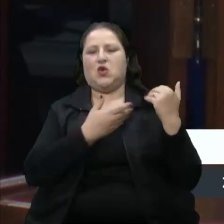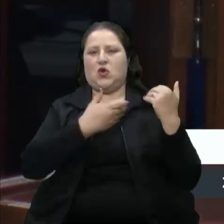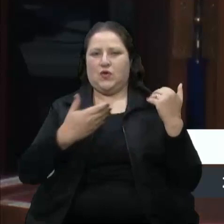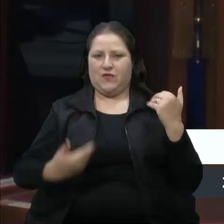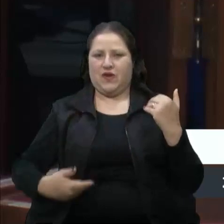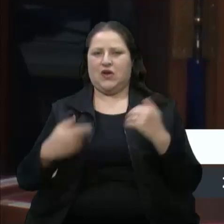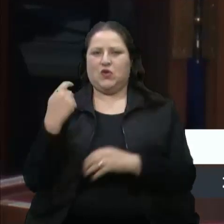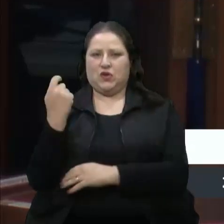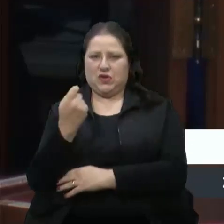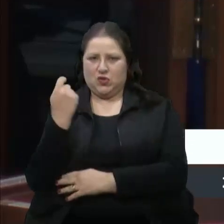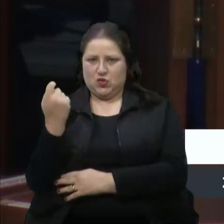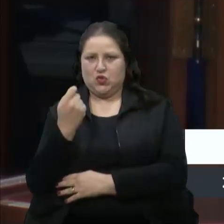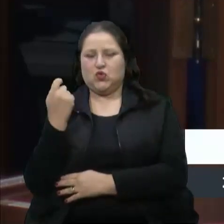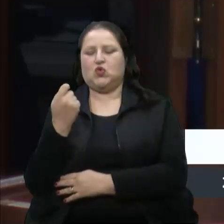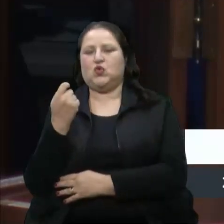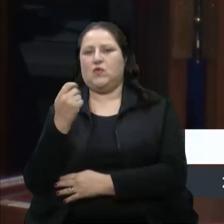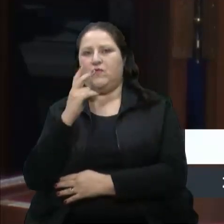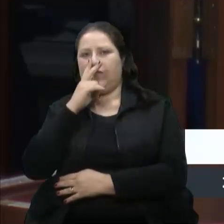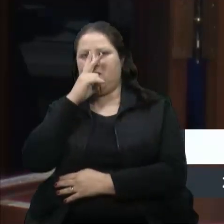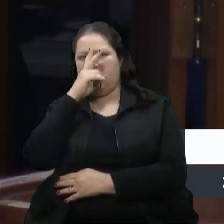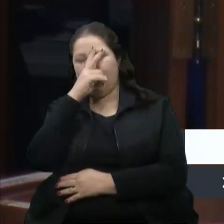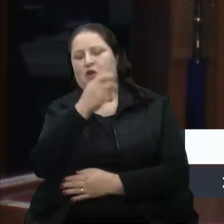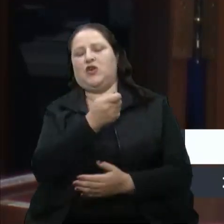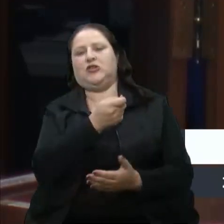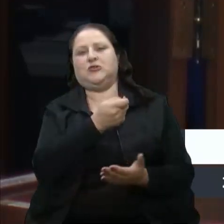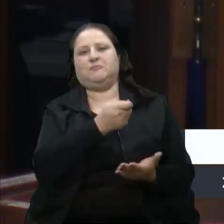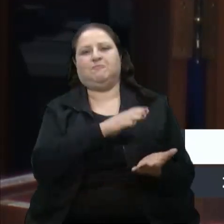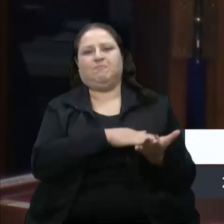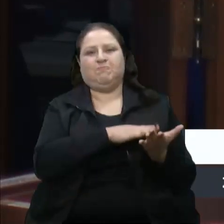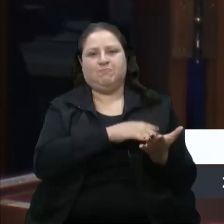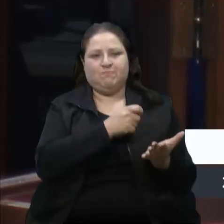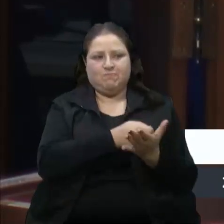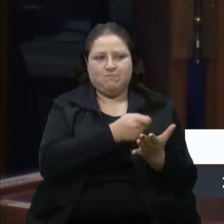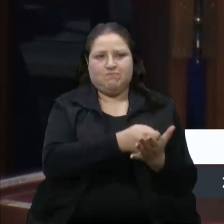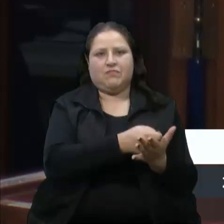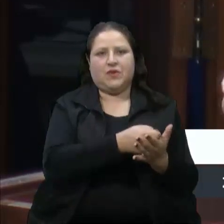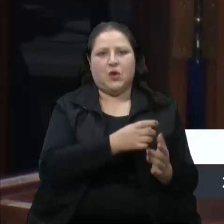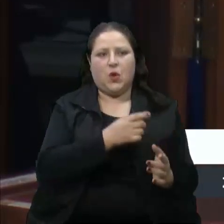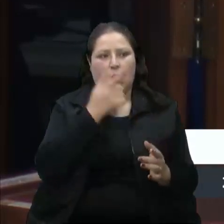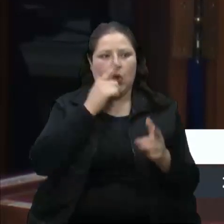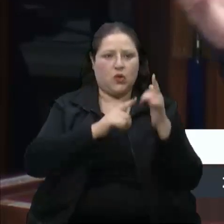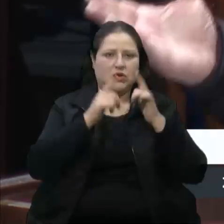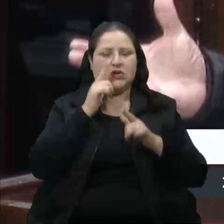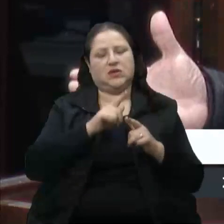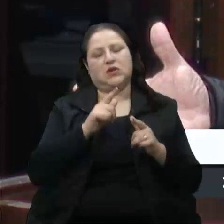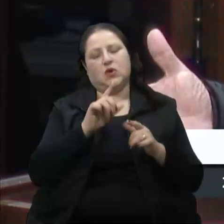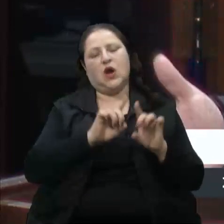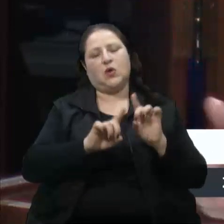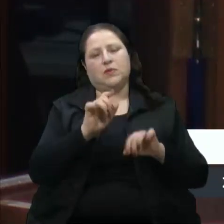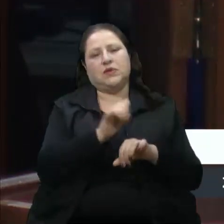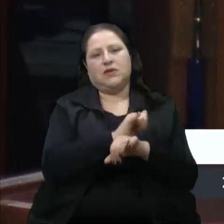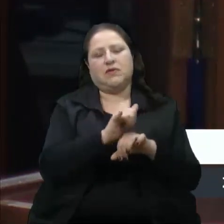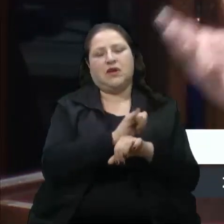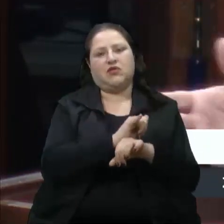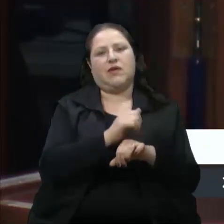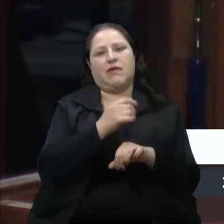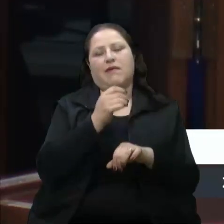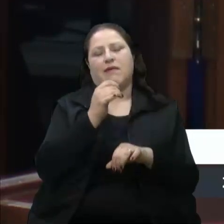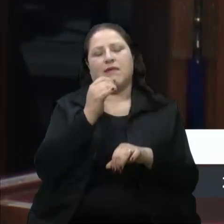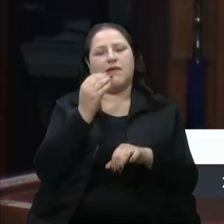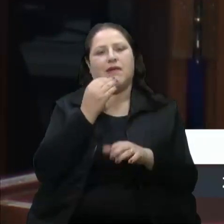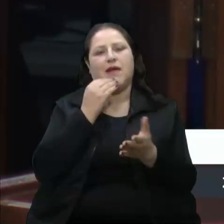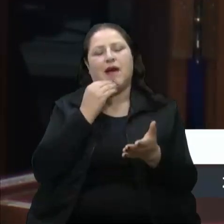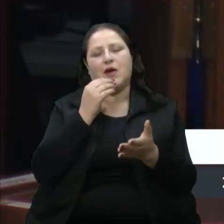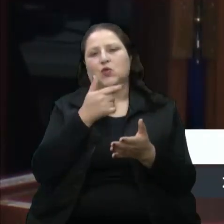muito intensa sobre a comercialização, foi onde conseguimos, de alguma forma, claro que não acabou, né, seria um sonho